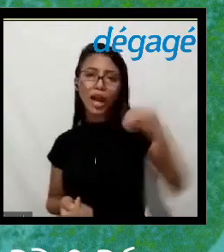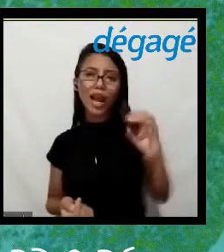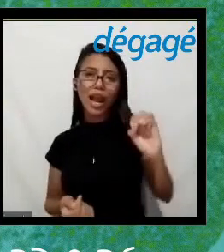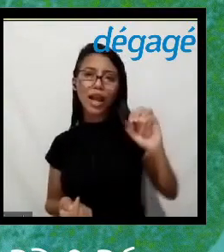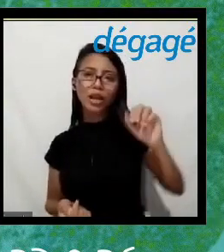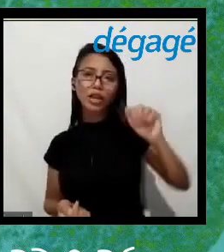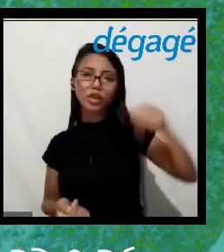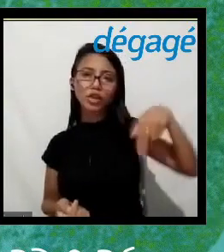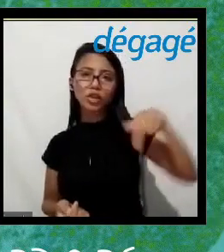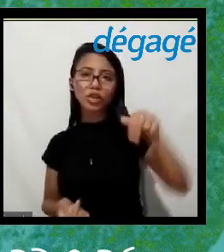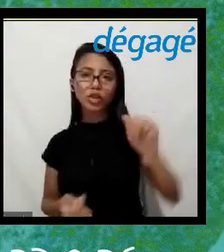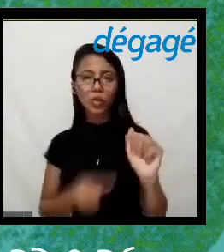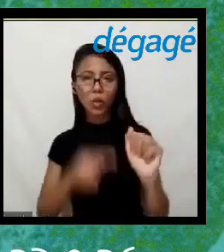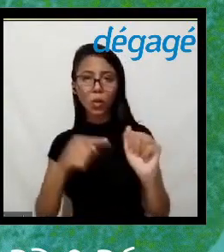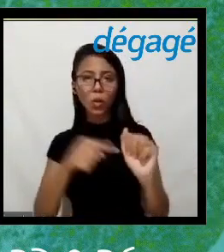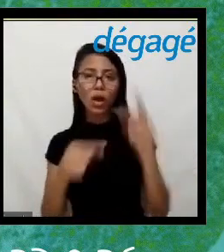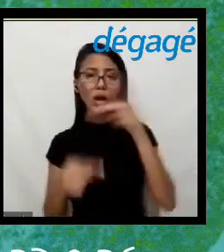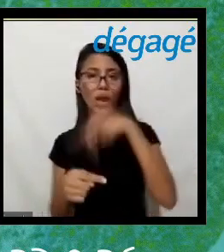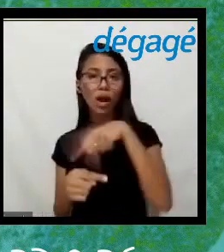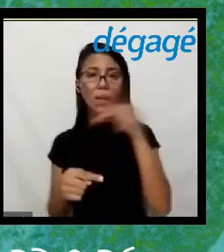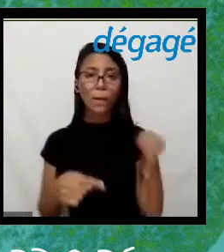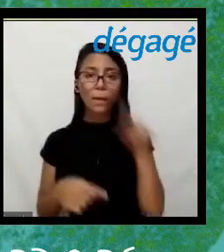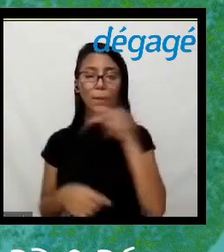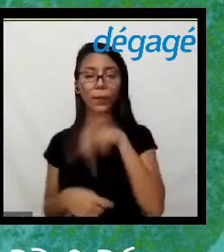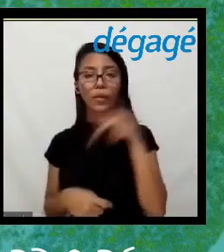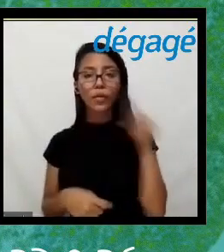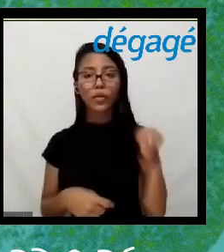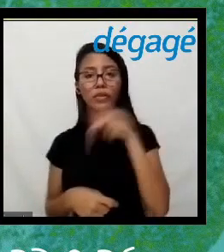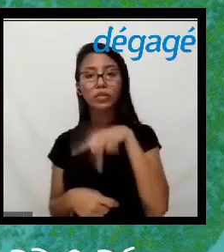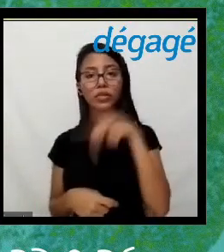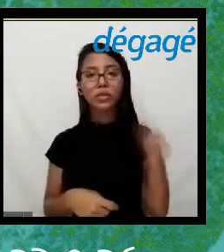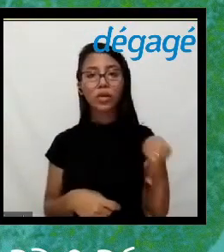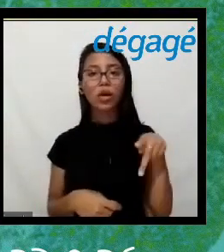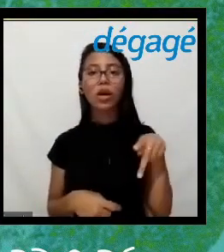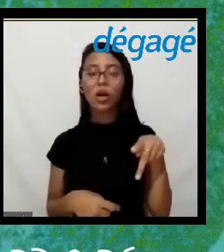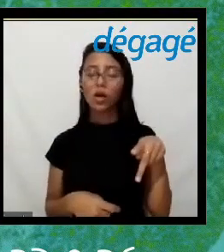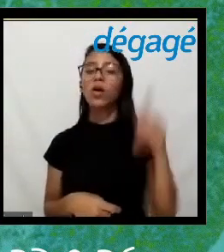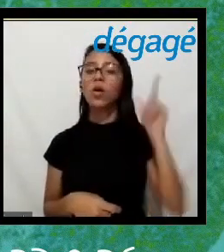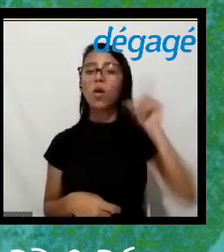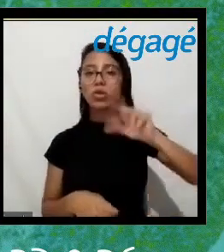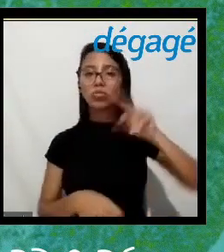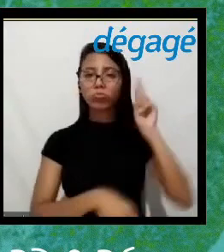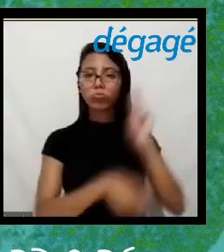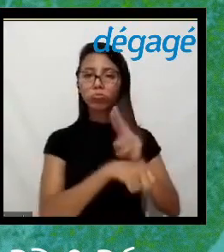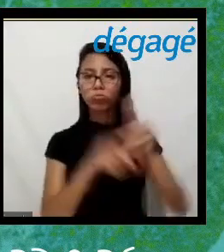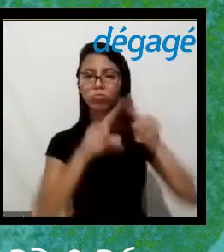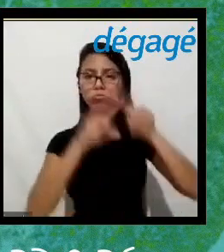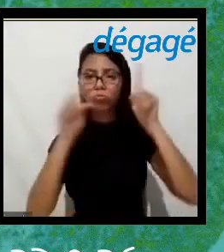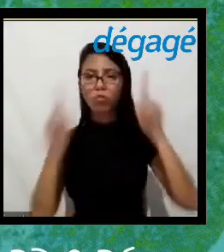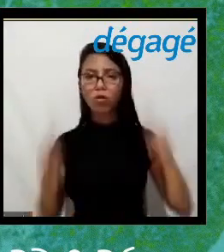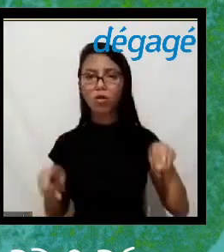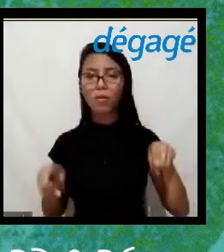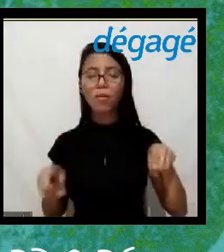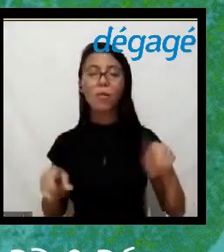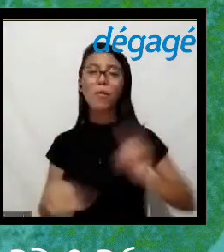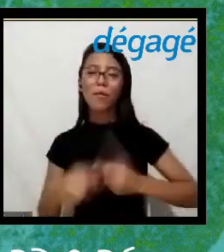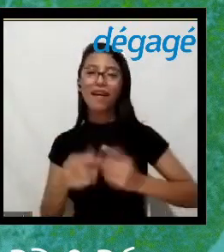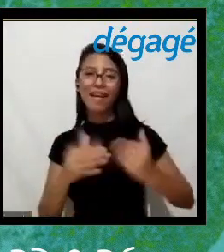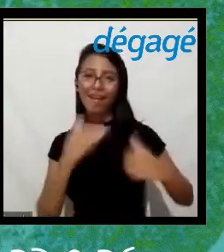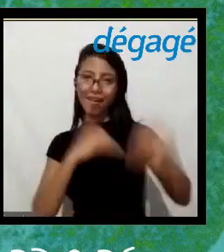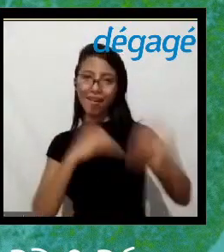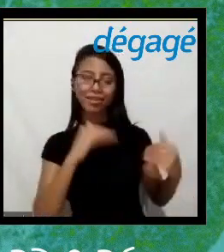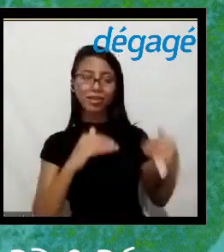dessas professoras que abarcou o projeto, porque nessa época que a gente estava na clandestinidade, um